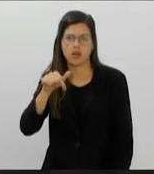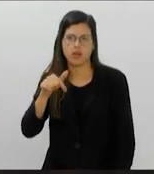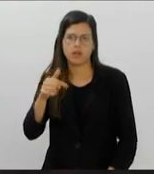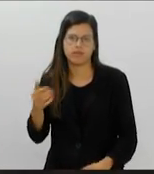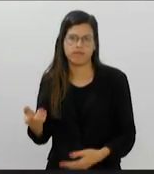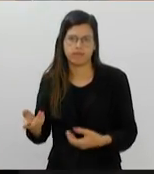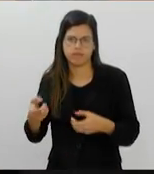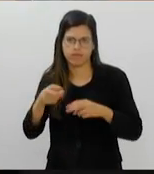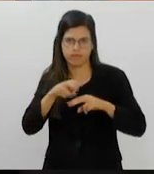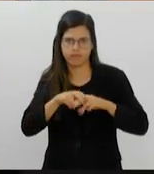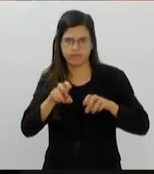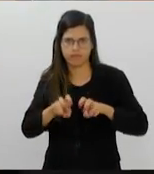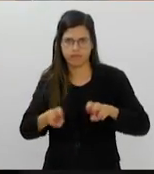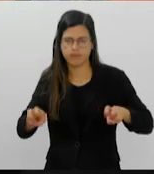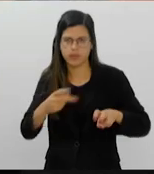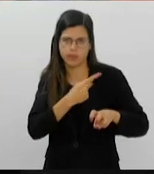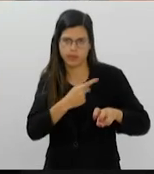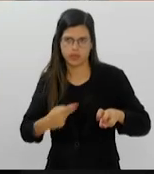da mesa.